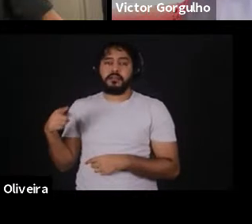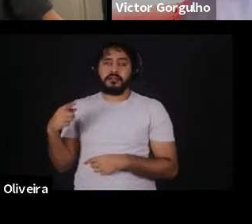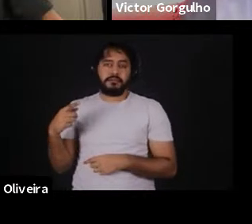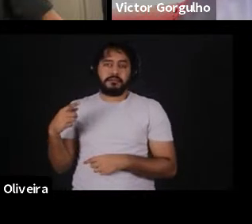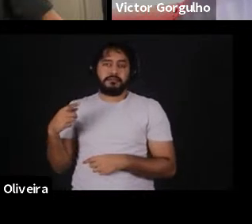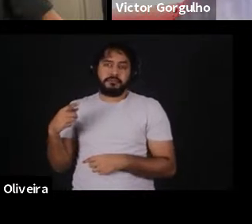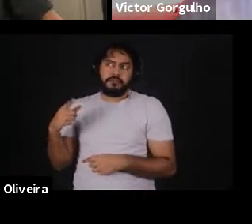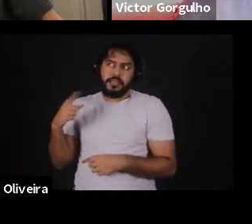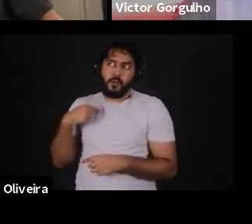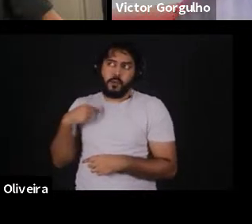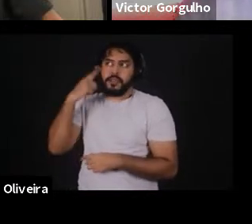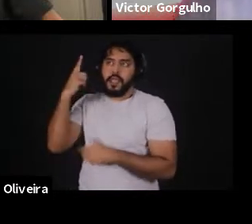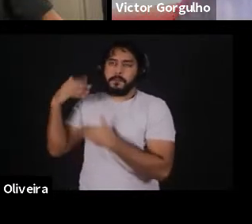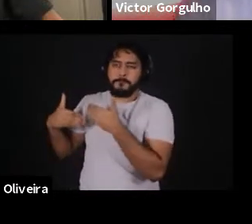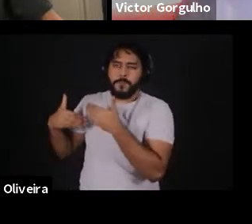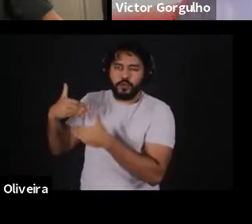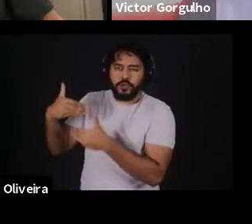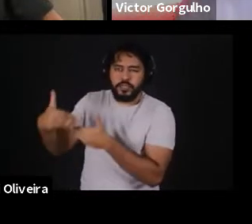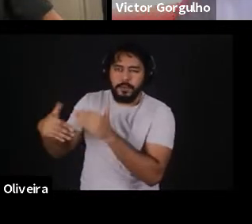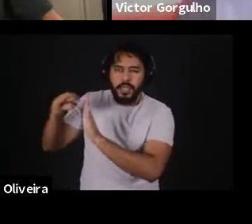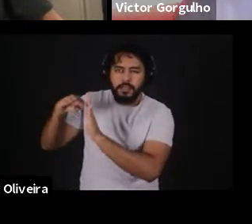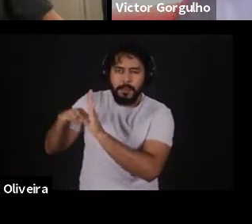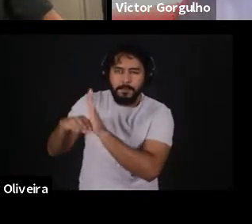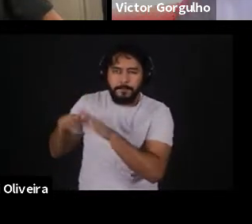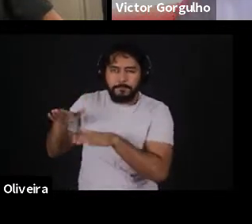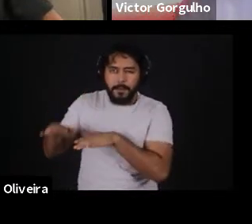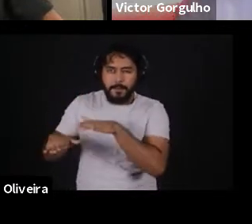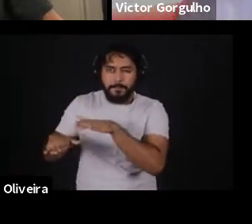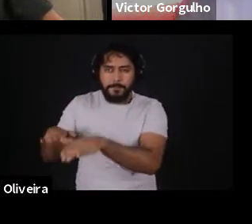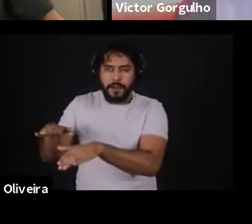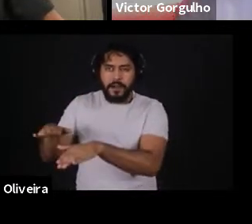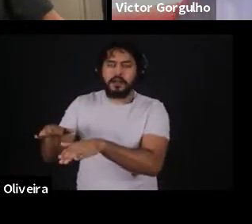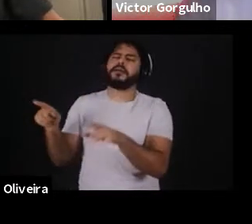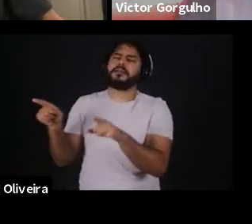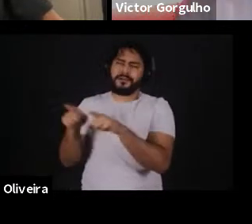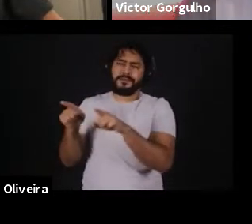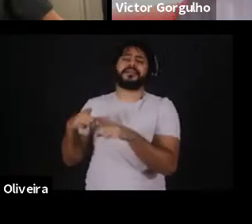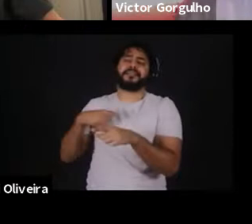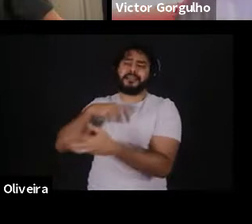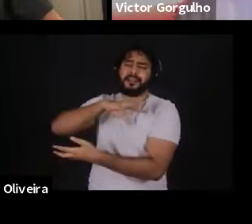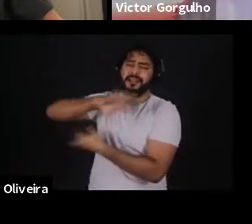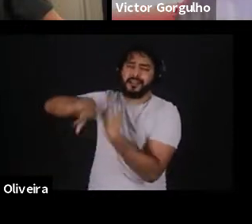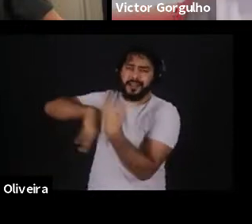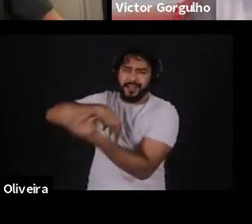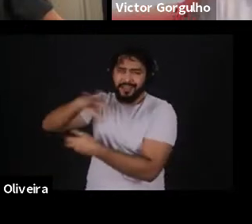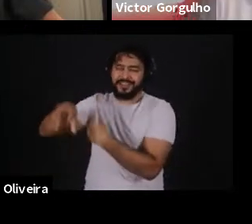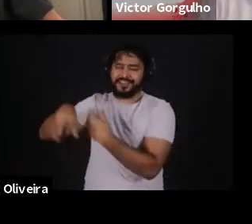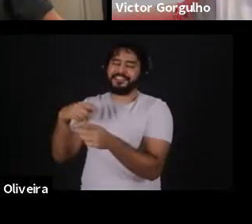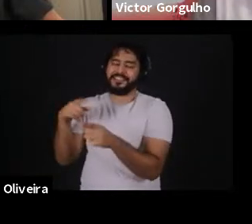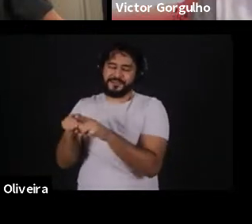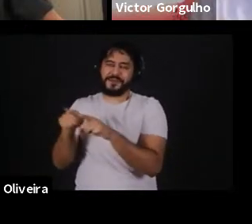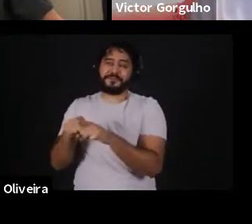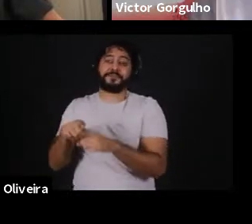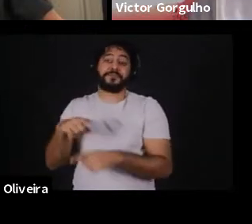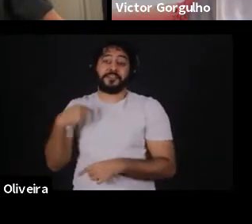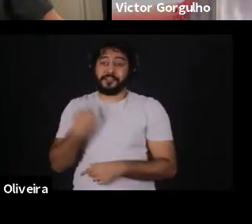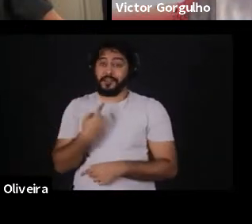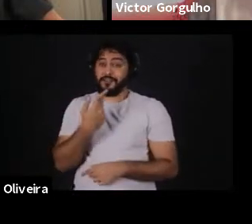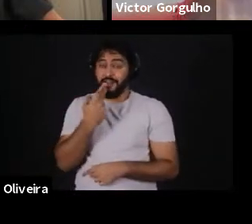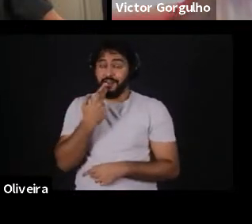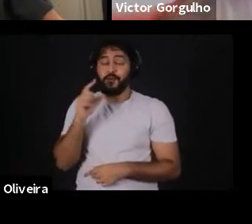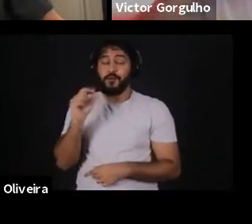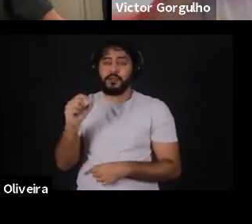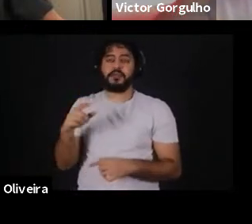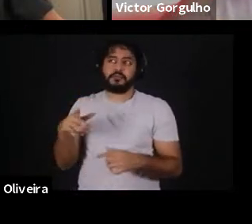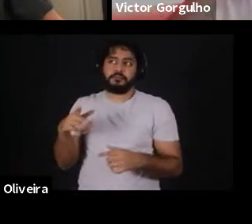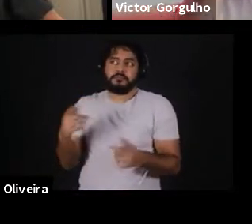verdade, a gente chamava de não procedimentos, era ter procedimentos para não tê-los, para não ter os procedimentos. Então a gente dizia que a gente só pode começar um